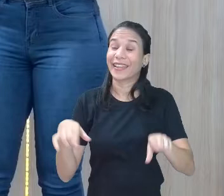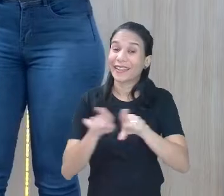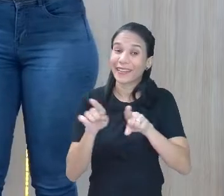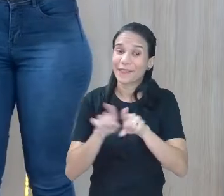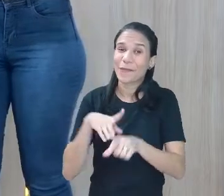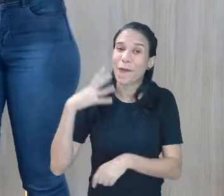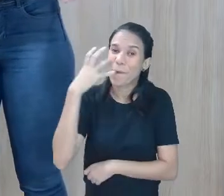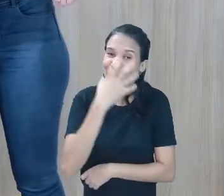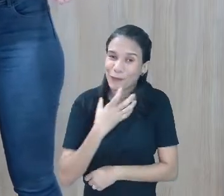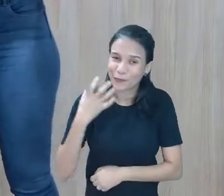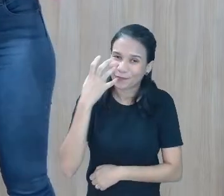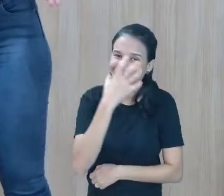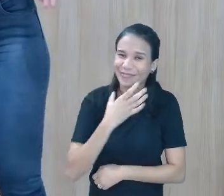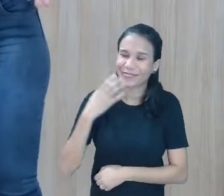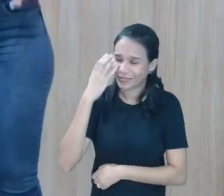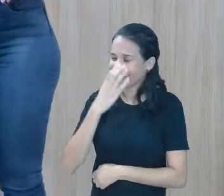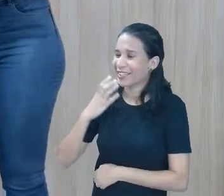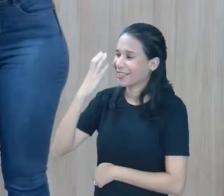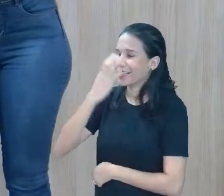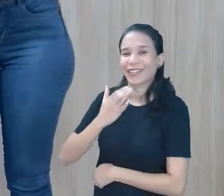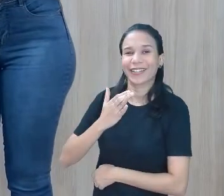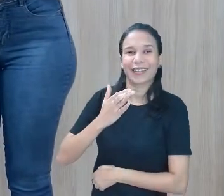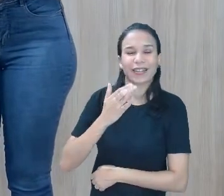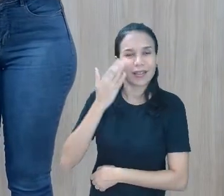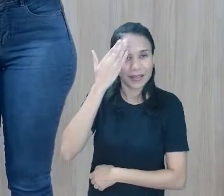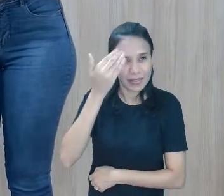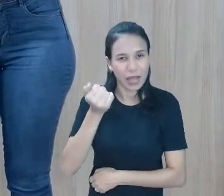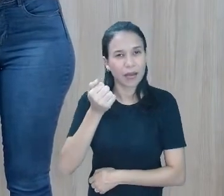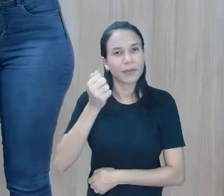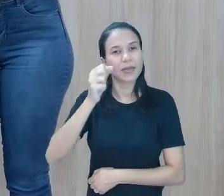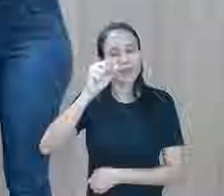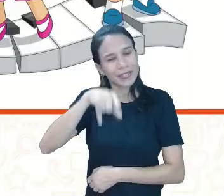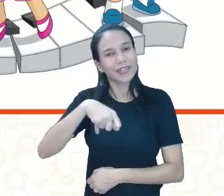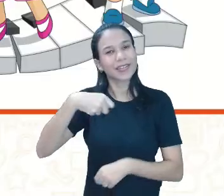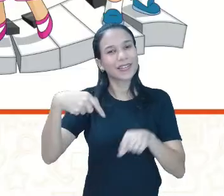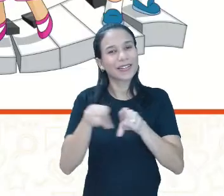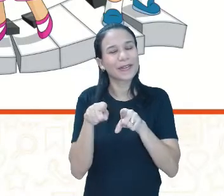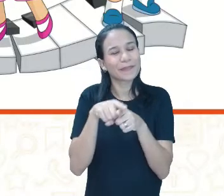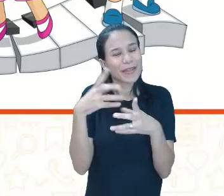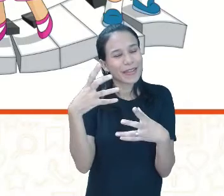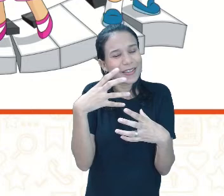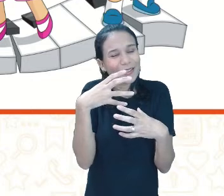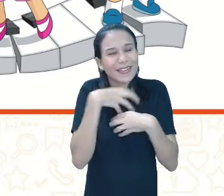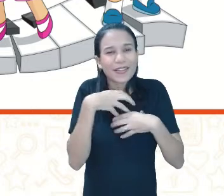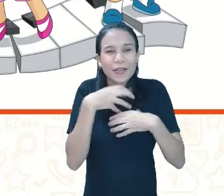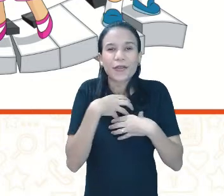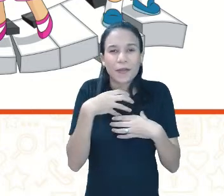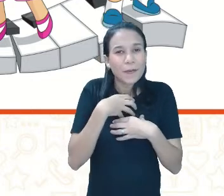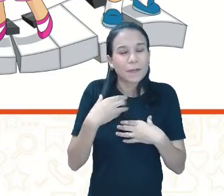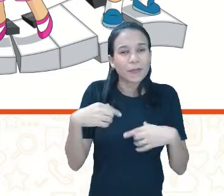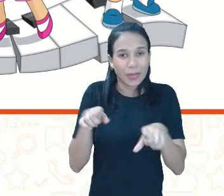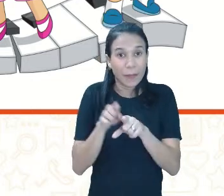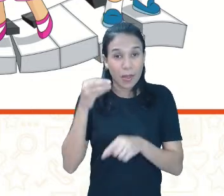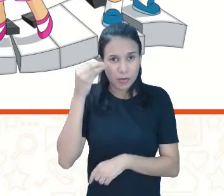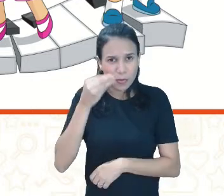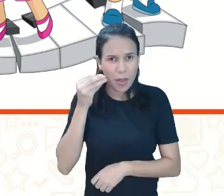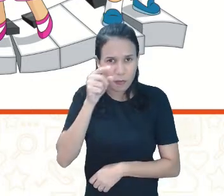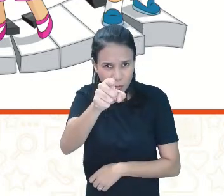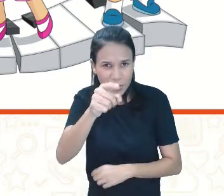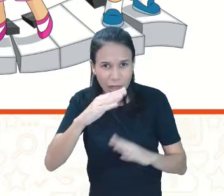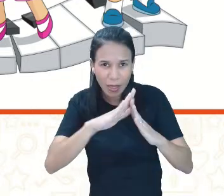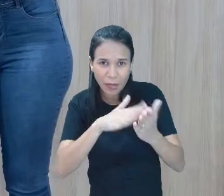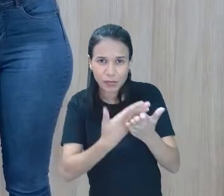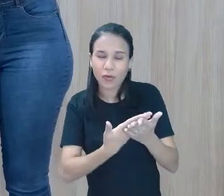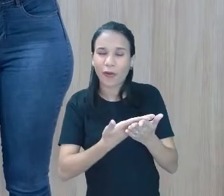As atividades com música, né? A gente sabe, a gente sente e a gente, pela nossa experiência na escola, você com